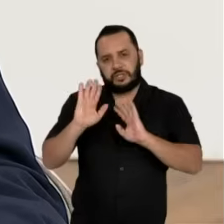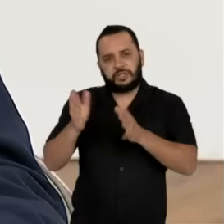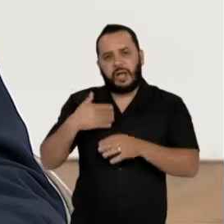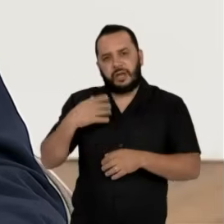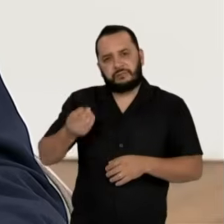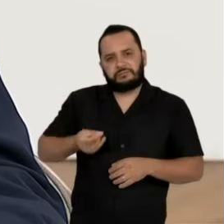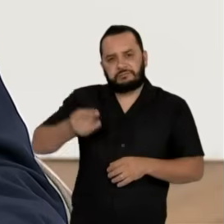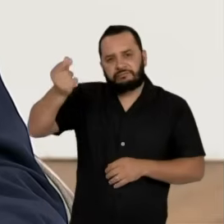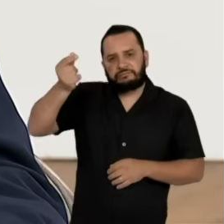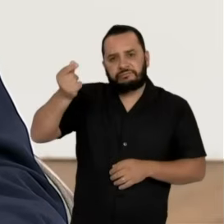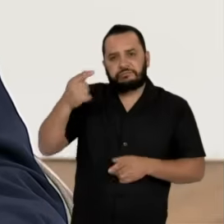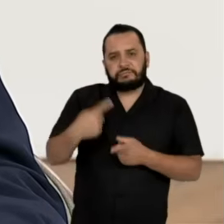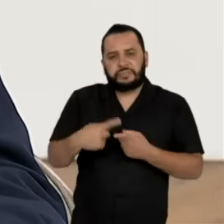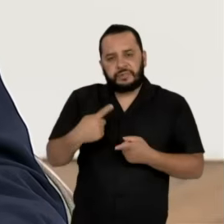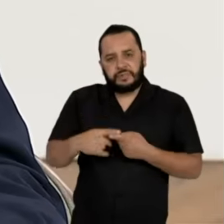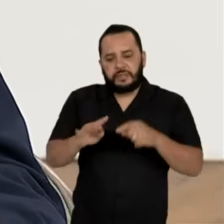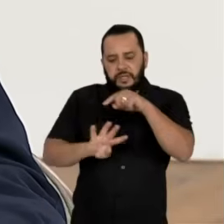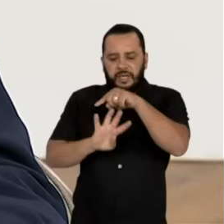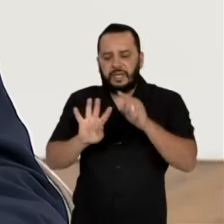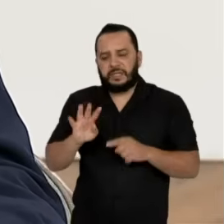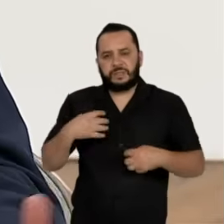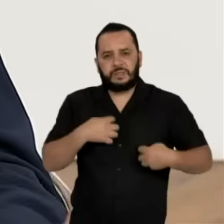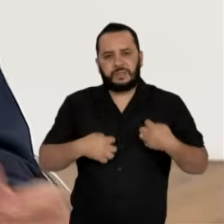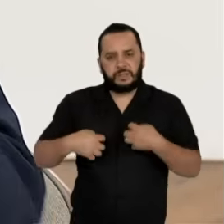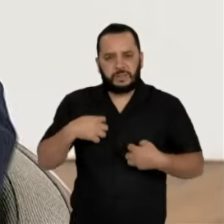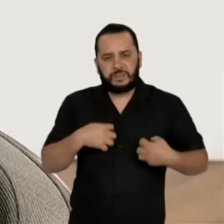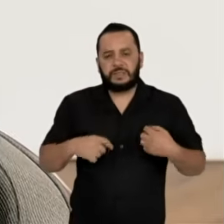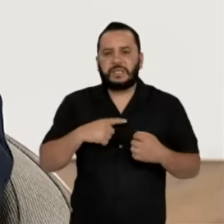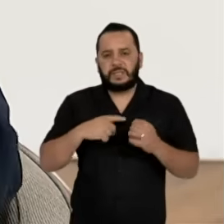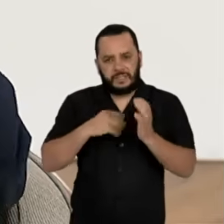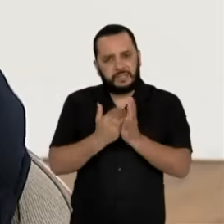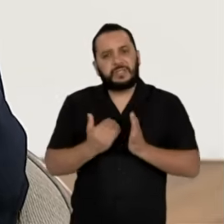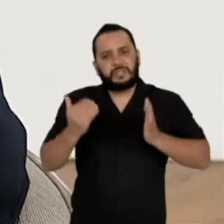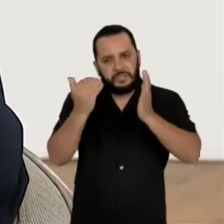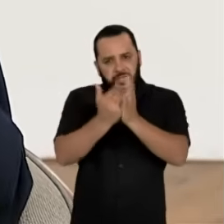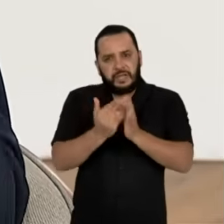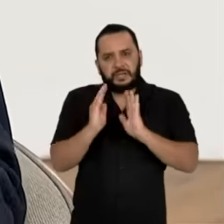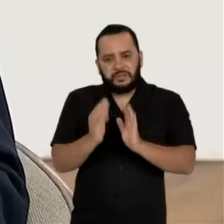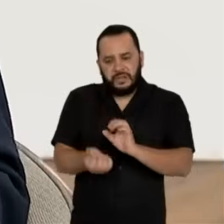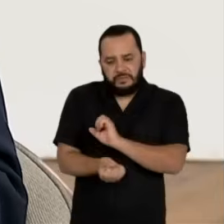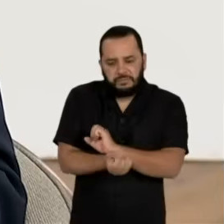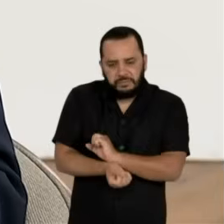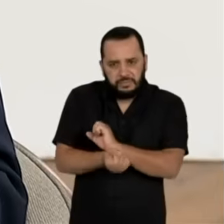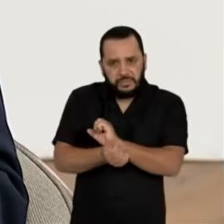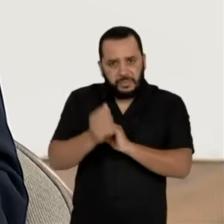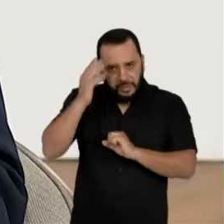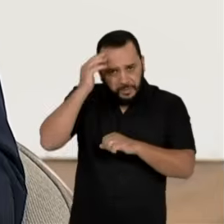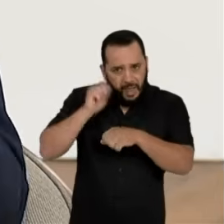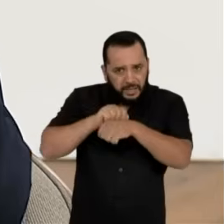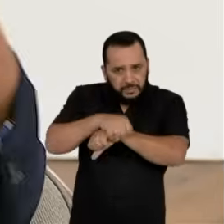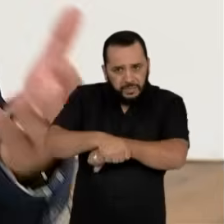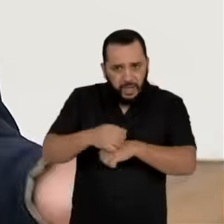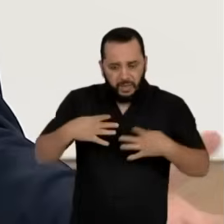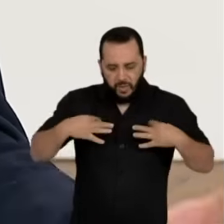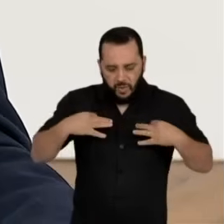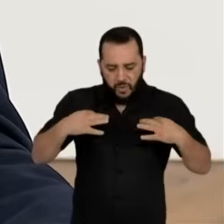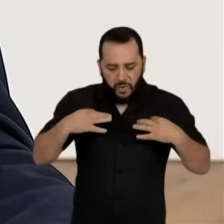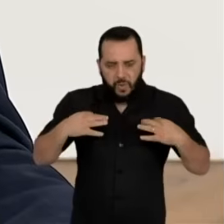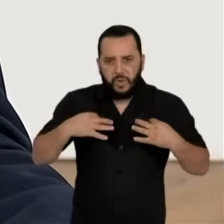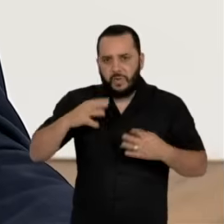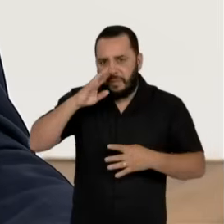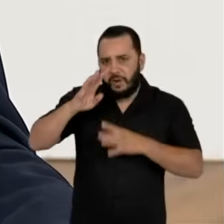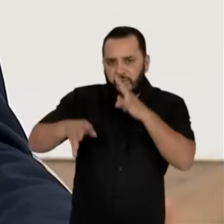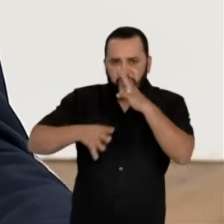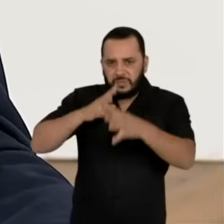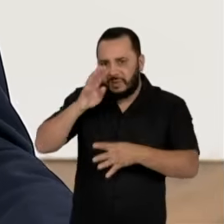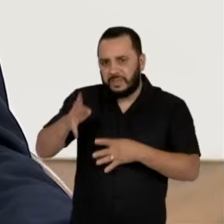muito, assim, foi exagerado, né? Expô-los com algema, cabelo raspado, uniforme, né? De uma acusação que não tem